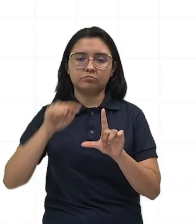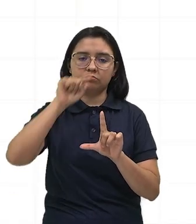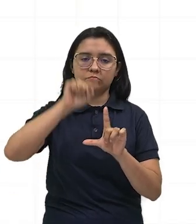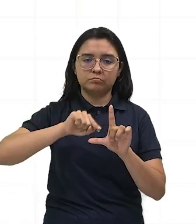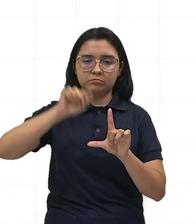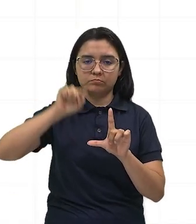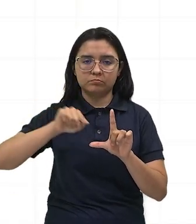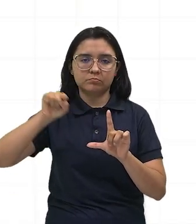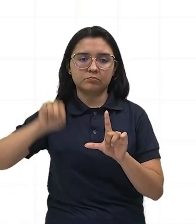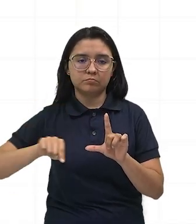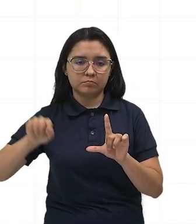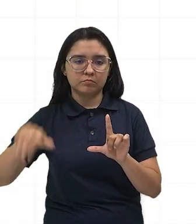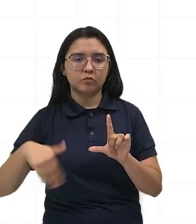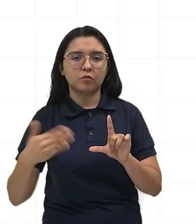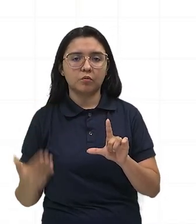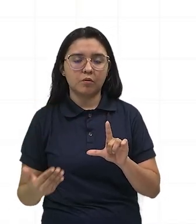mais